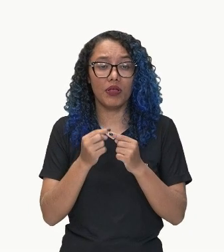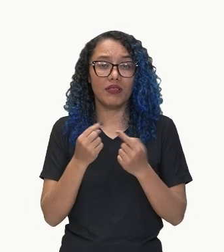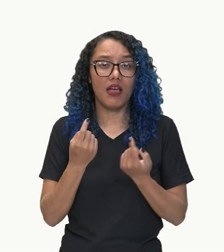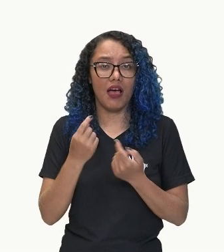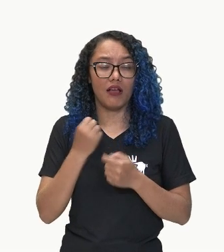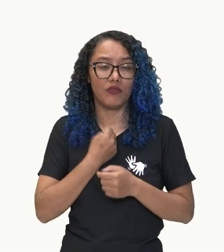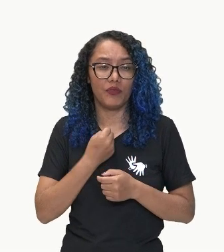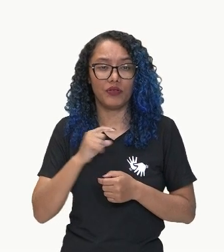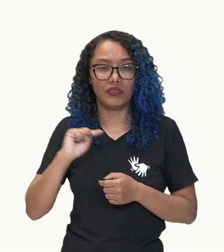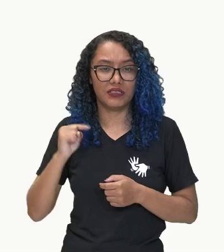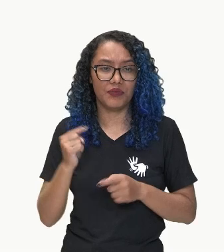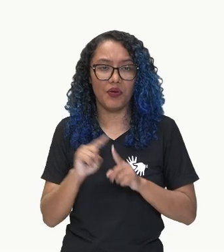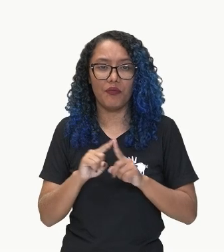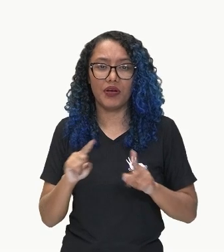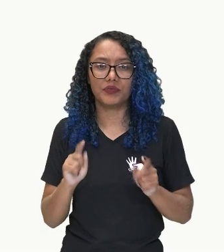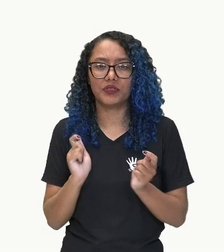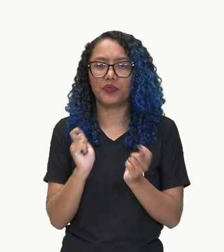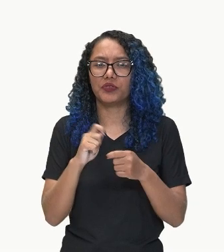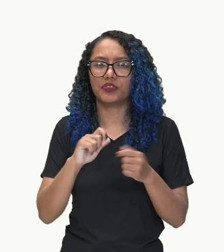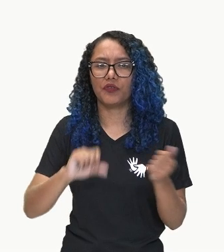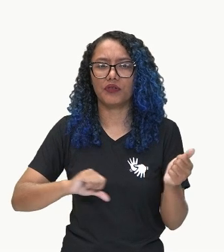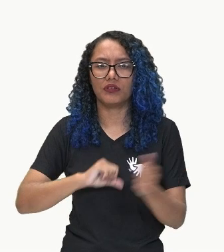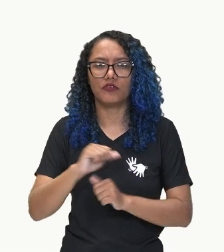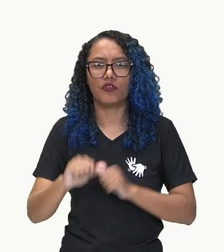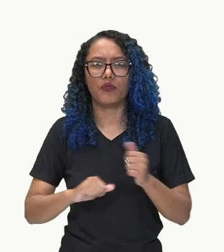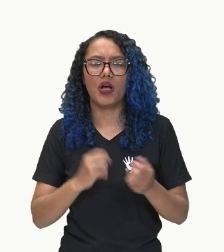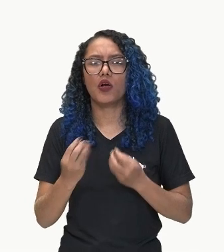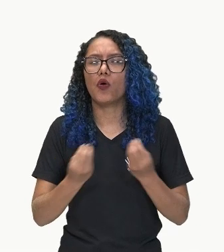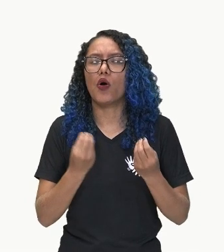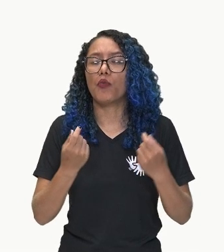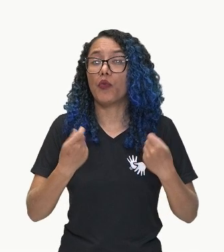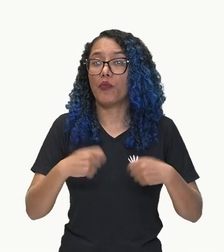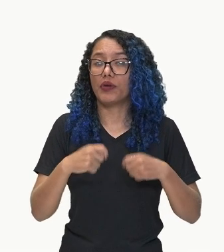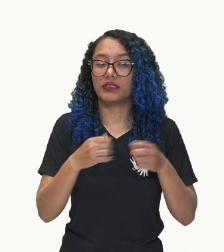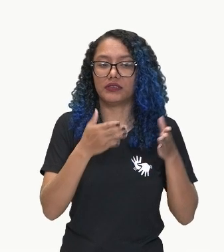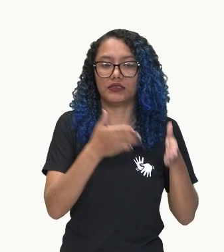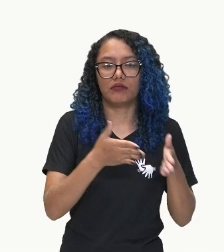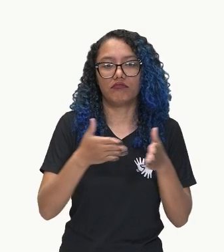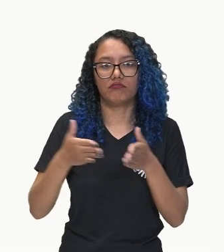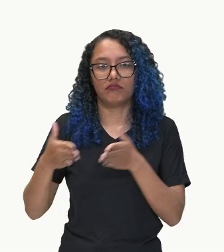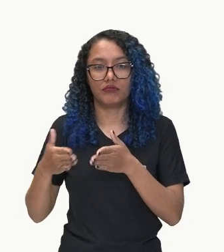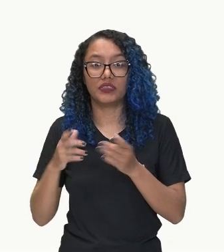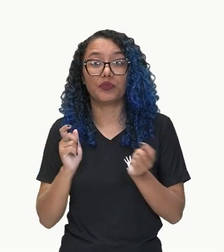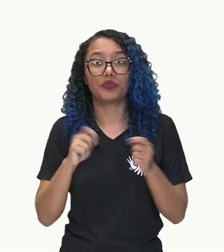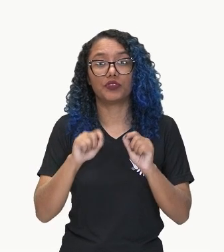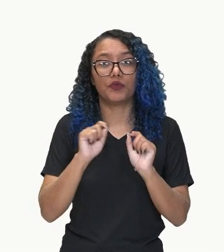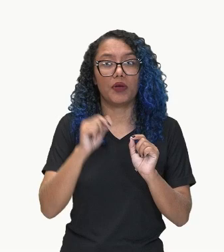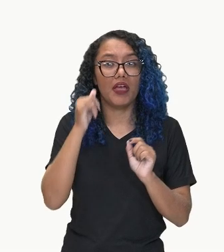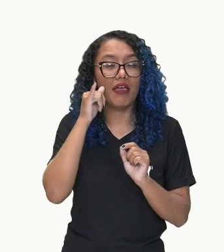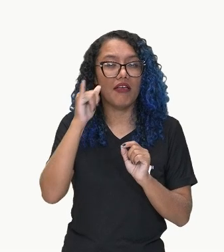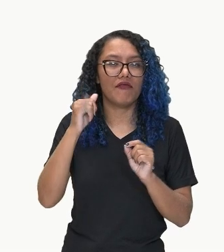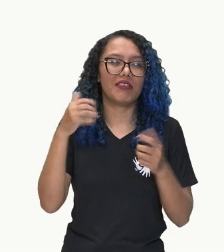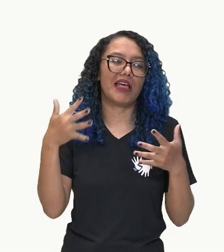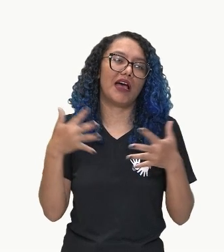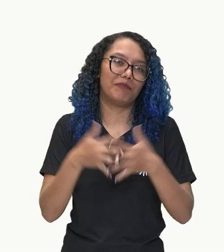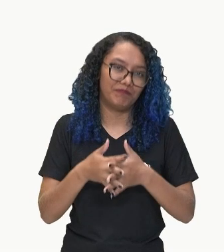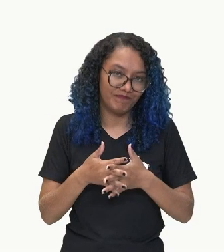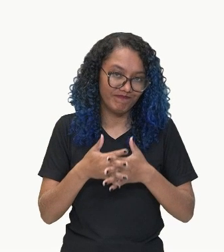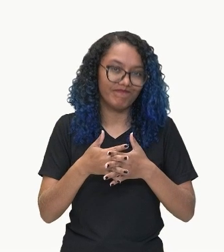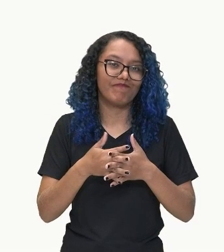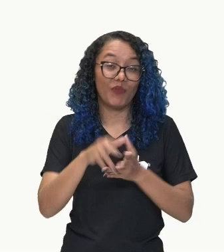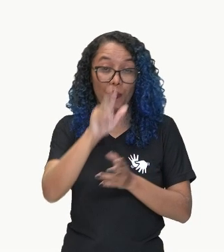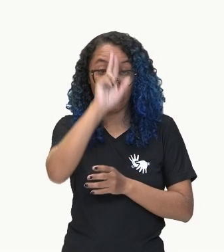uma fração em número decimal, se seguem 2 passos para evitar que você se complique, que